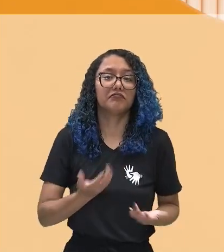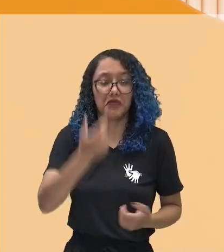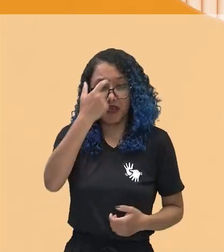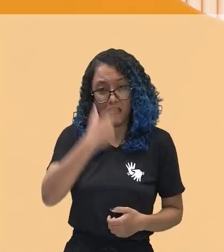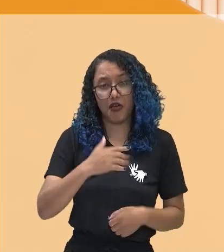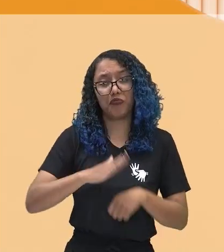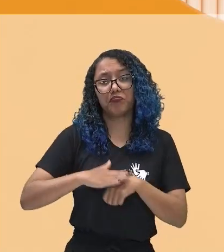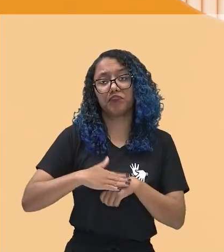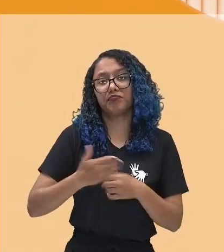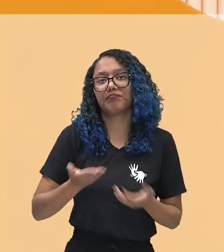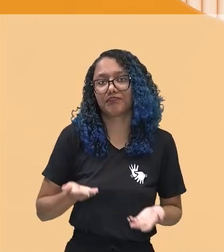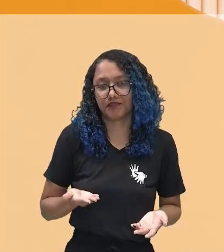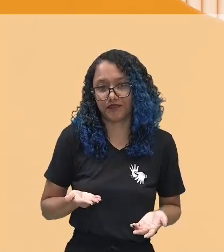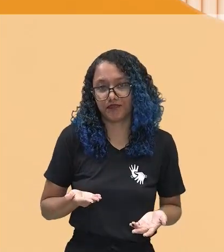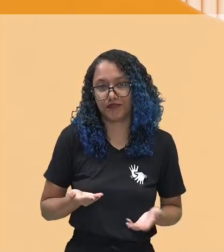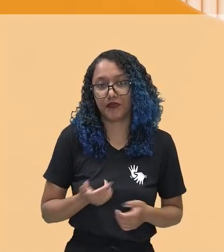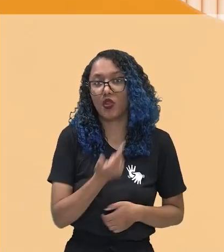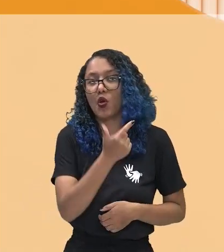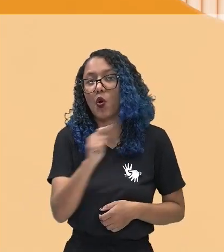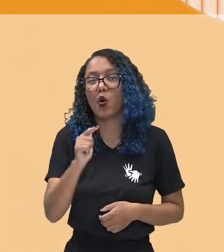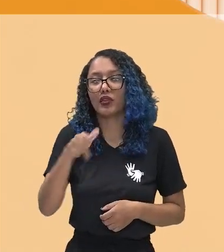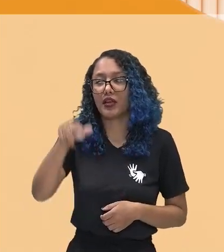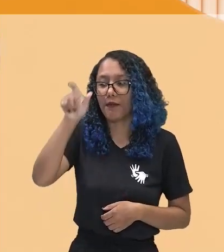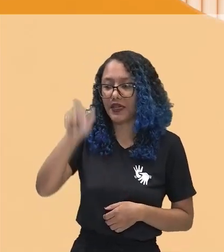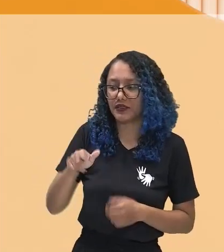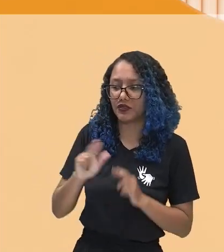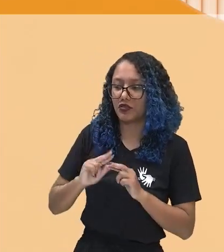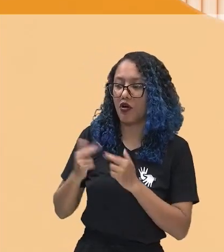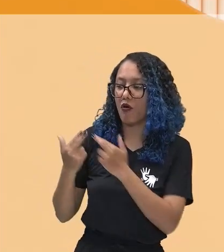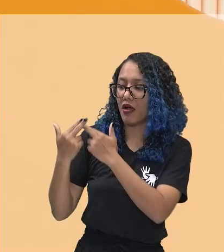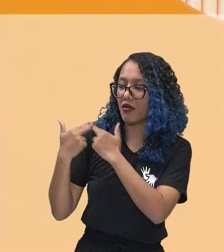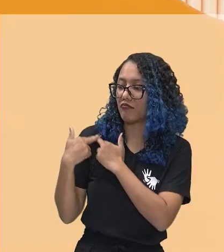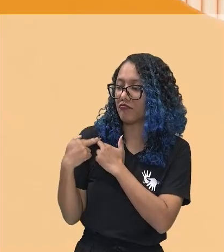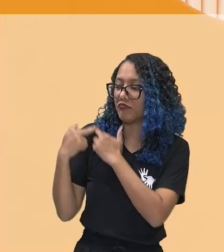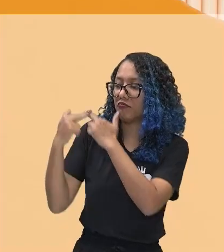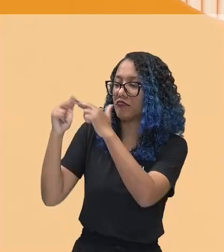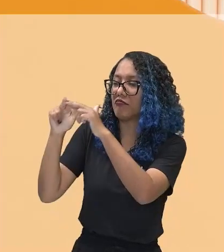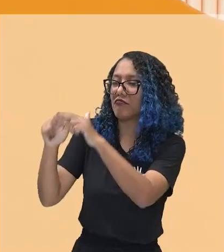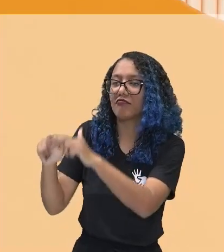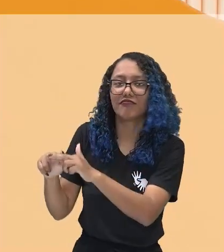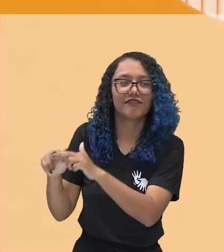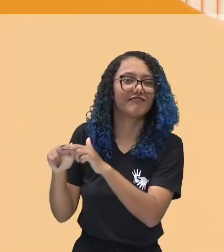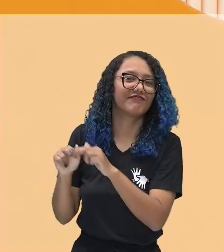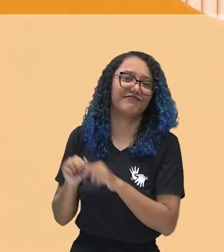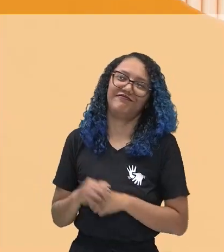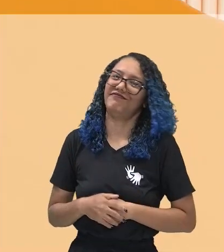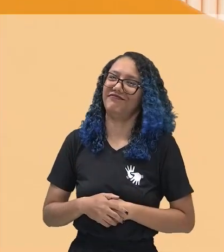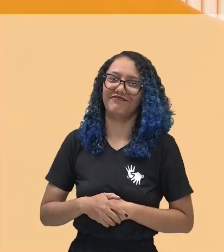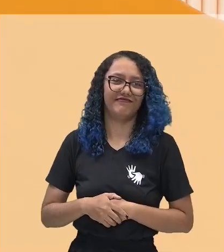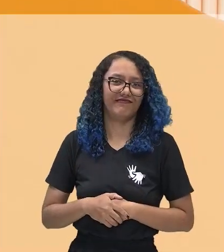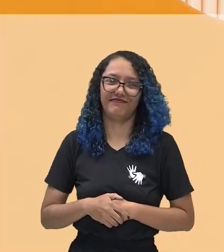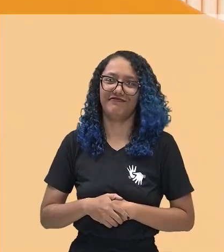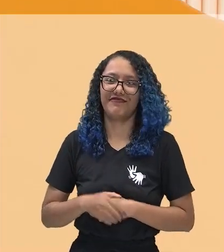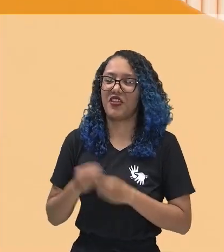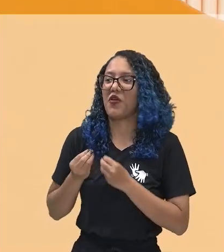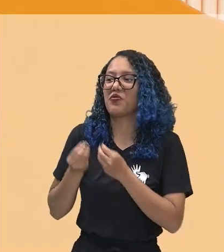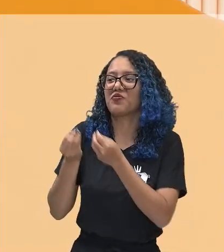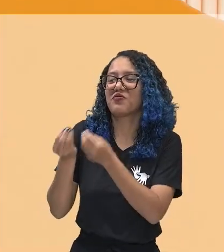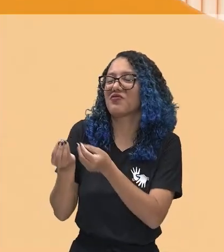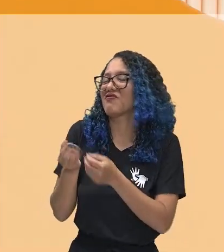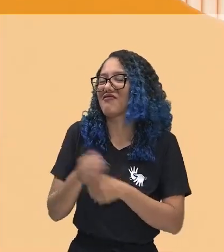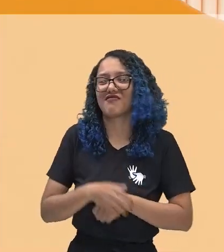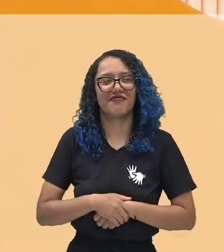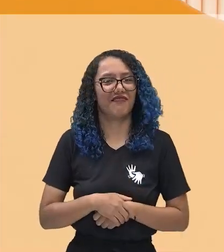não posso colocar responsáveis por isso, né? Responsáveis pelo meu existir, tá? É um